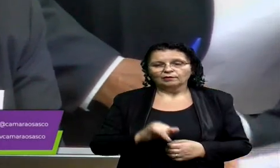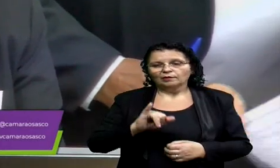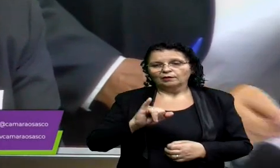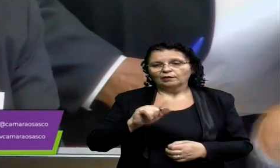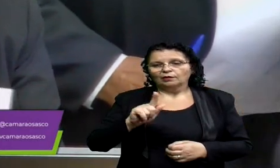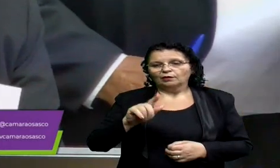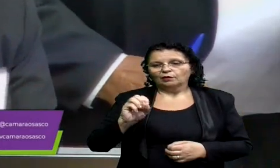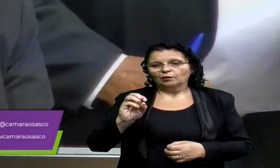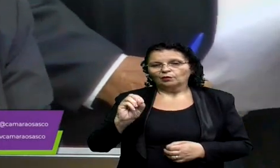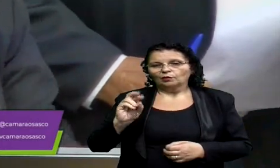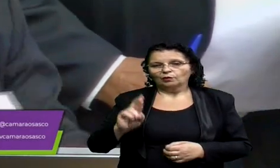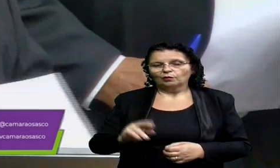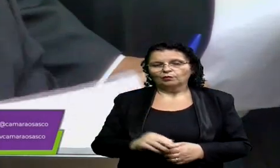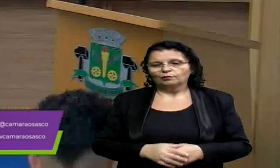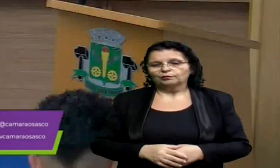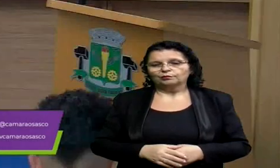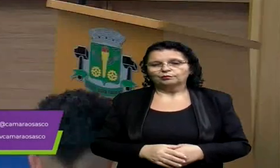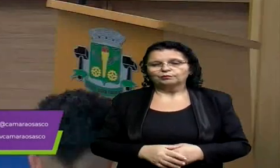Andrade Vieira